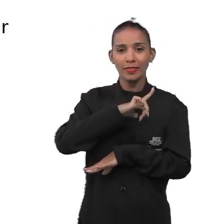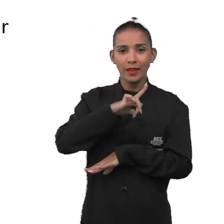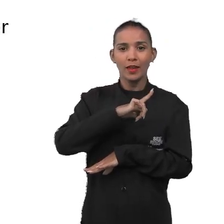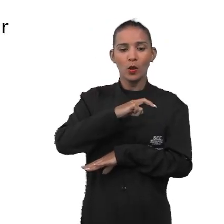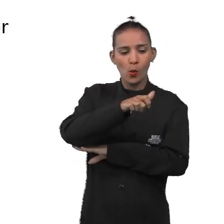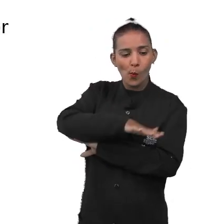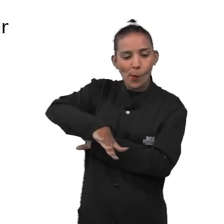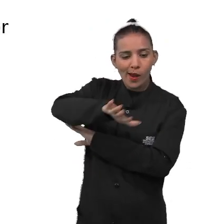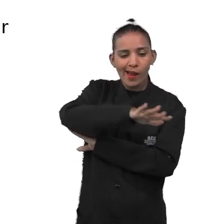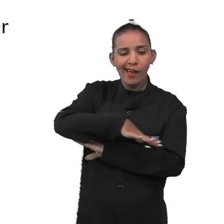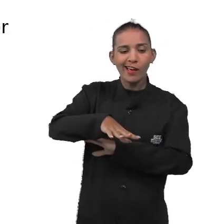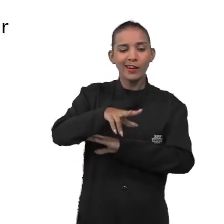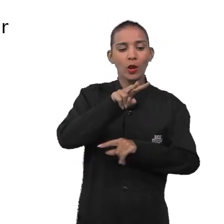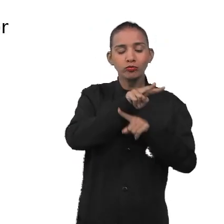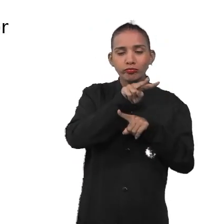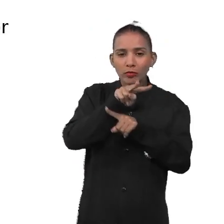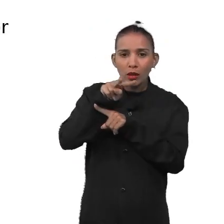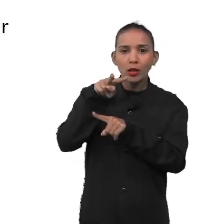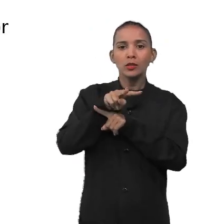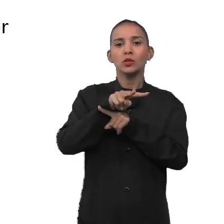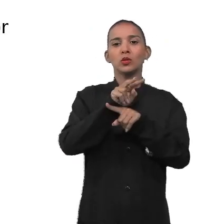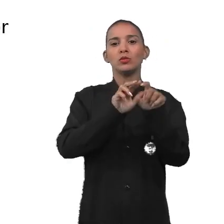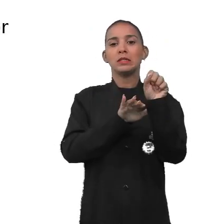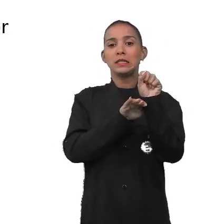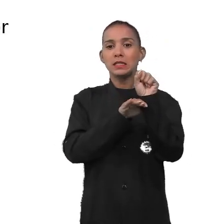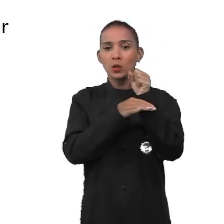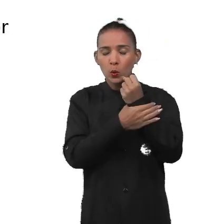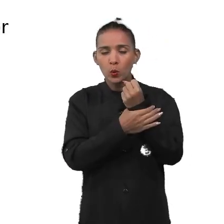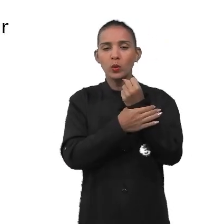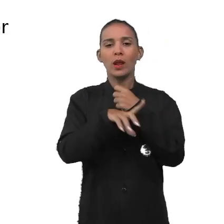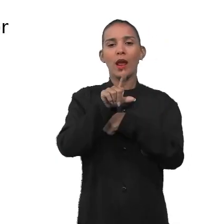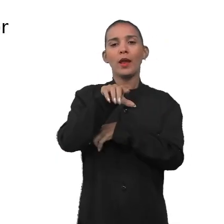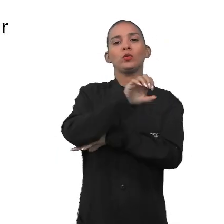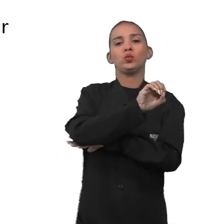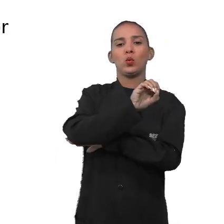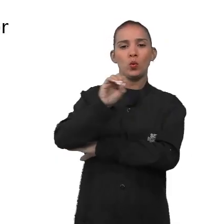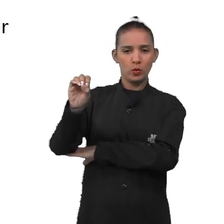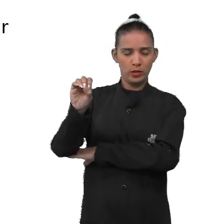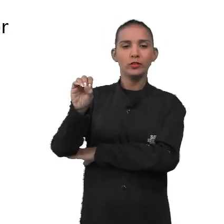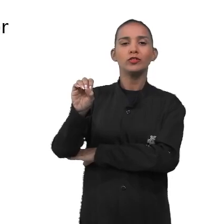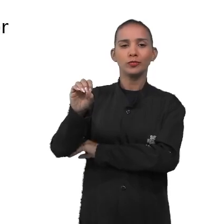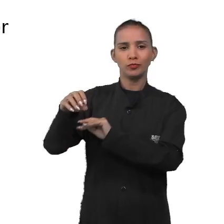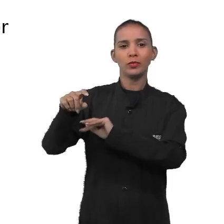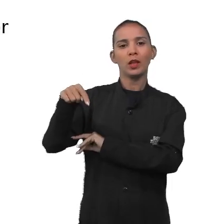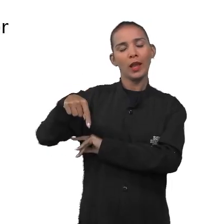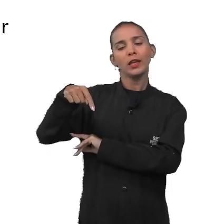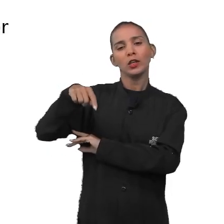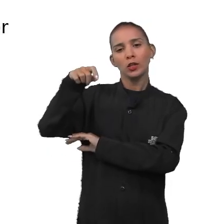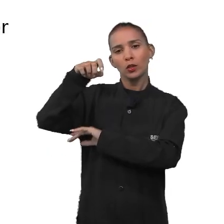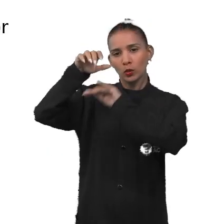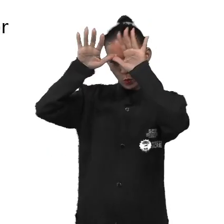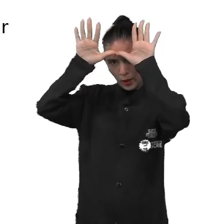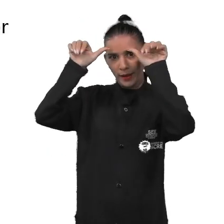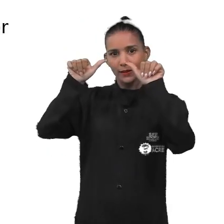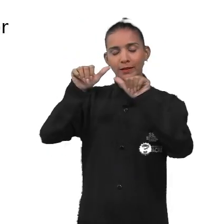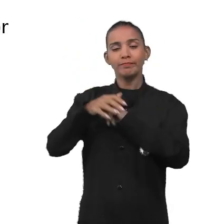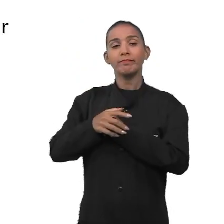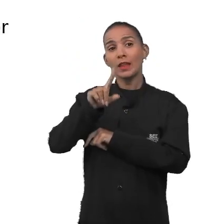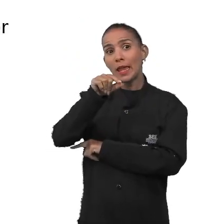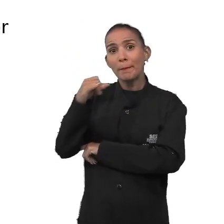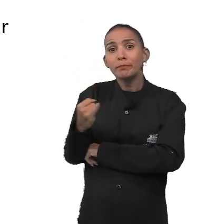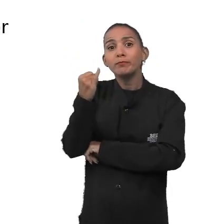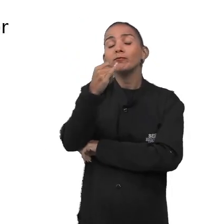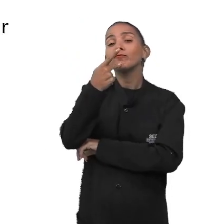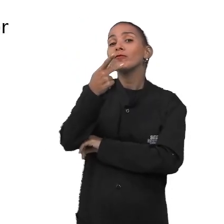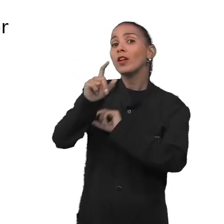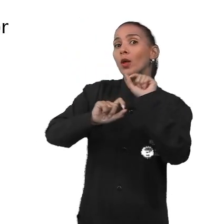do Divisor, que fica lá no extremo oeste do estado. Interessante falar, pessoal, que a Serra do Divisor é o